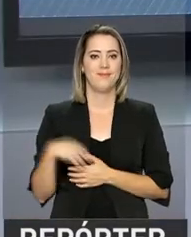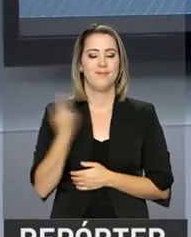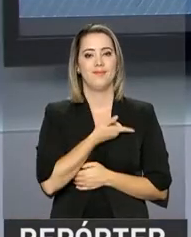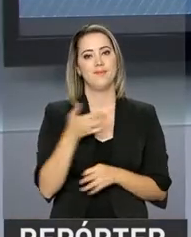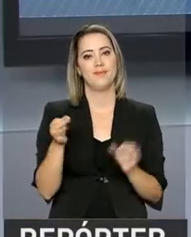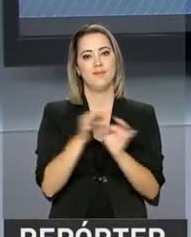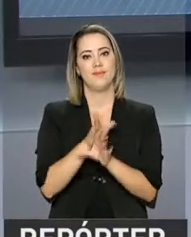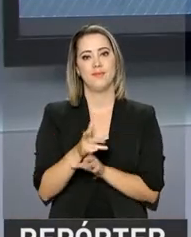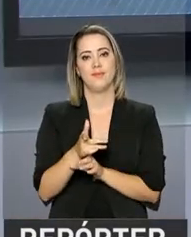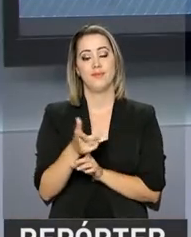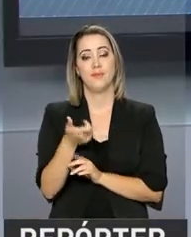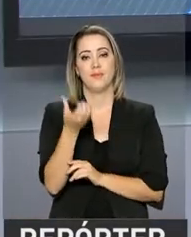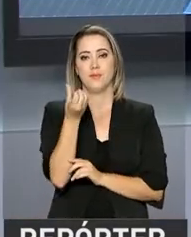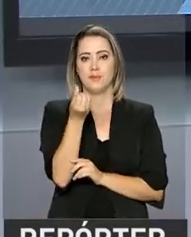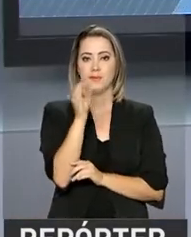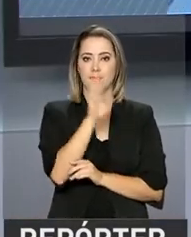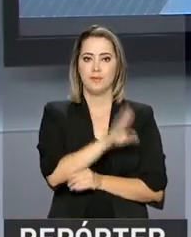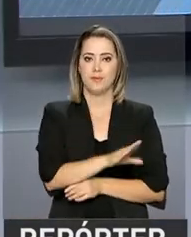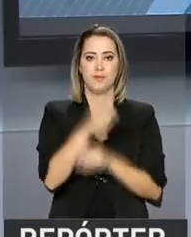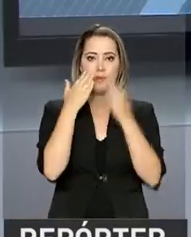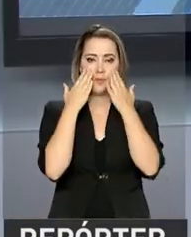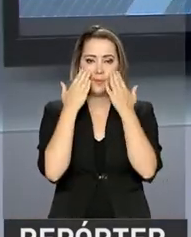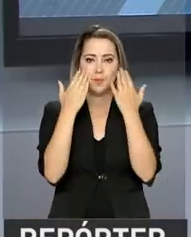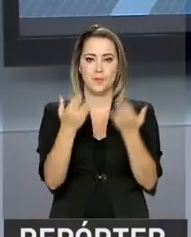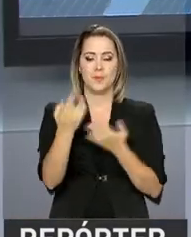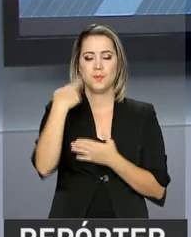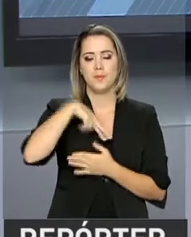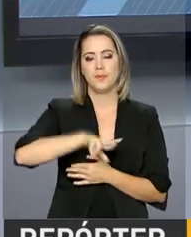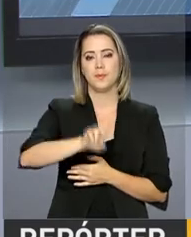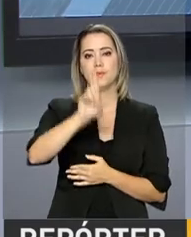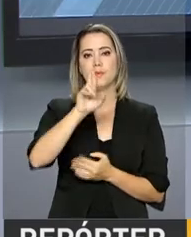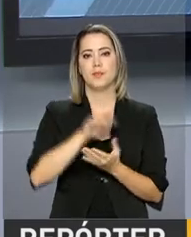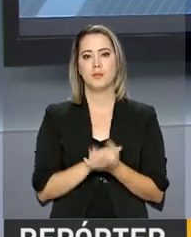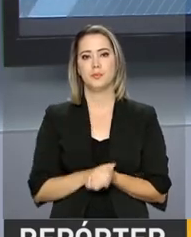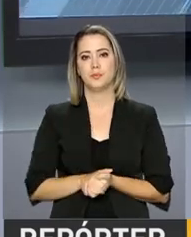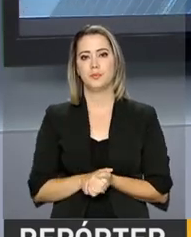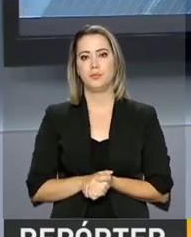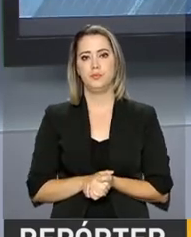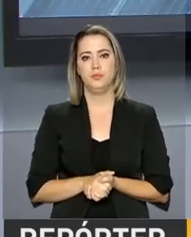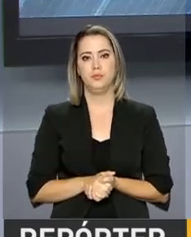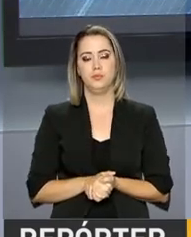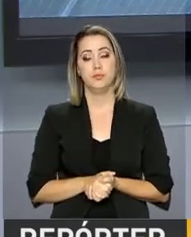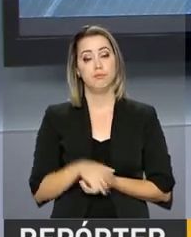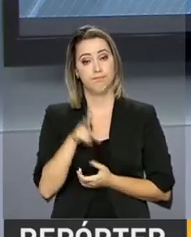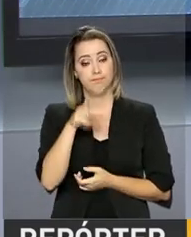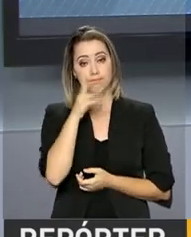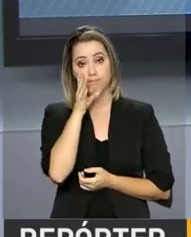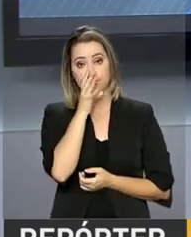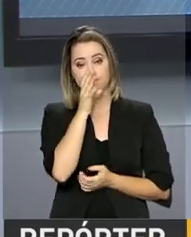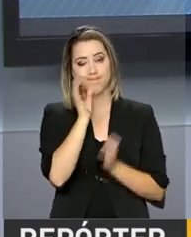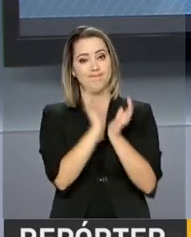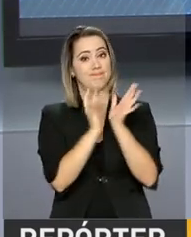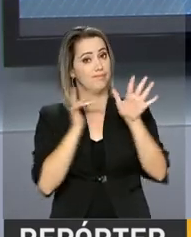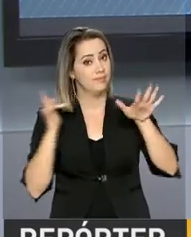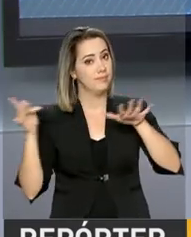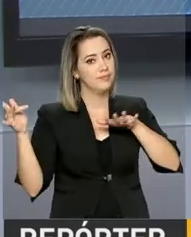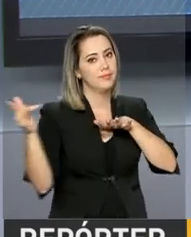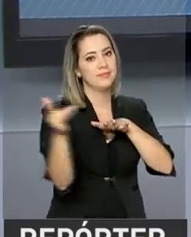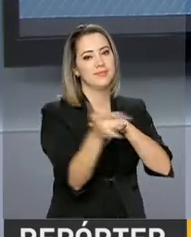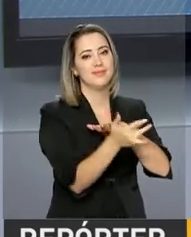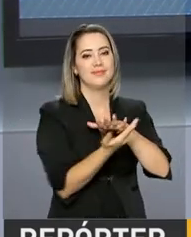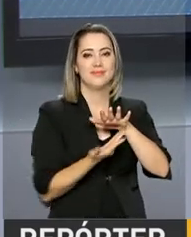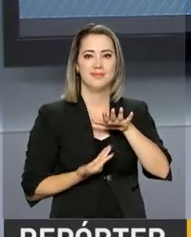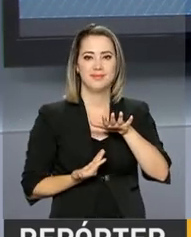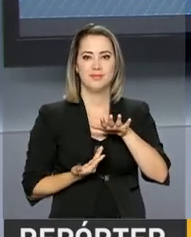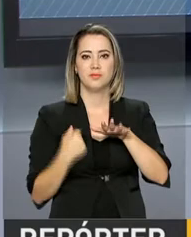Nós ficamos por aqui e voltamos às 18h na próxima edição do Repórter NBR. Você pode acompanhar também as novidades em